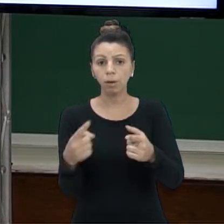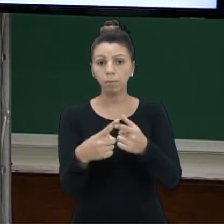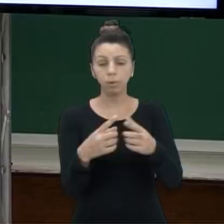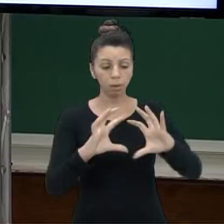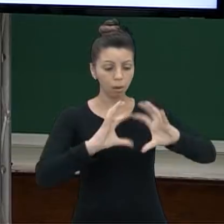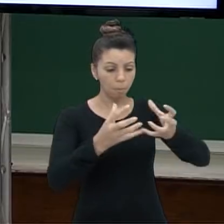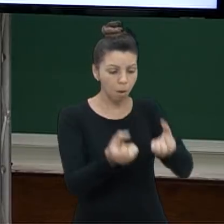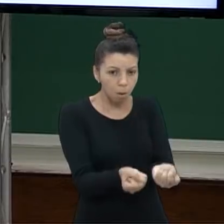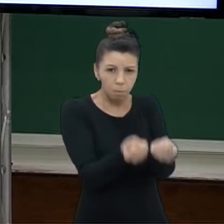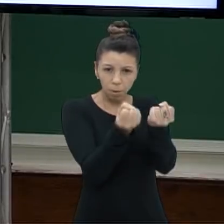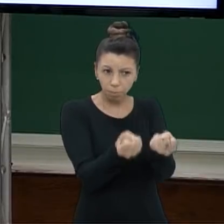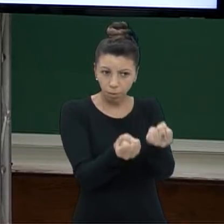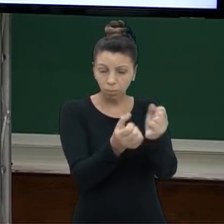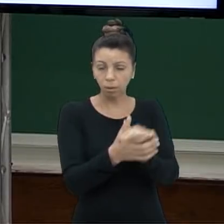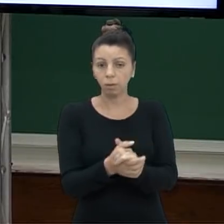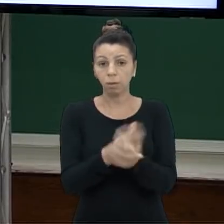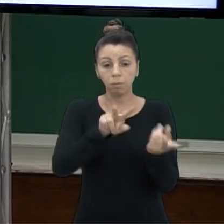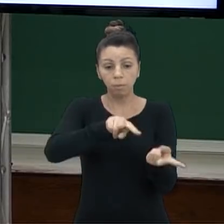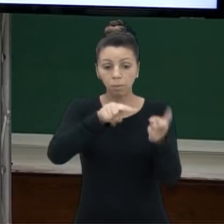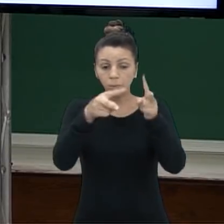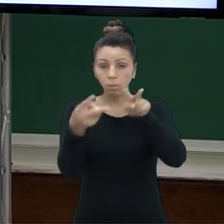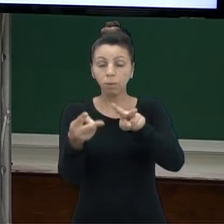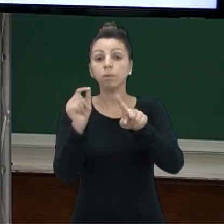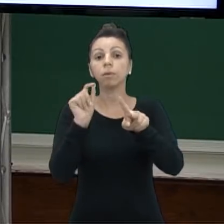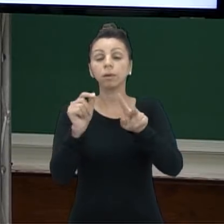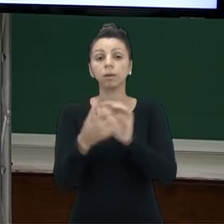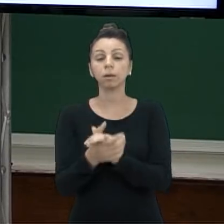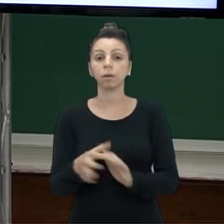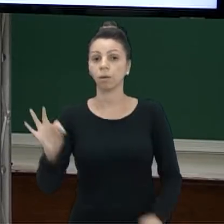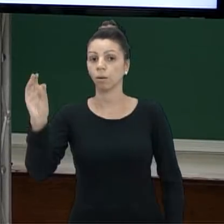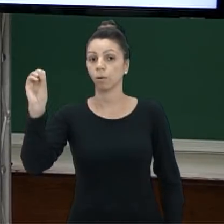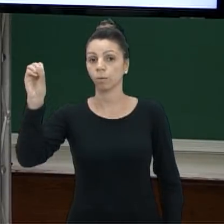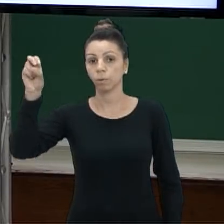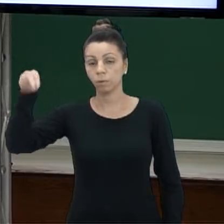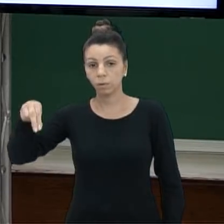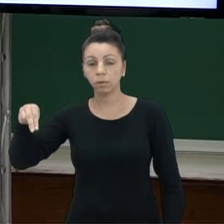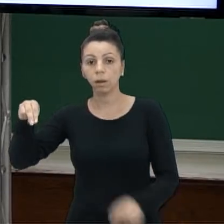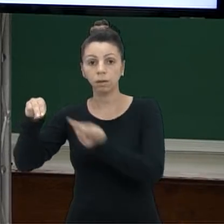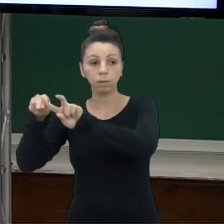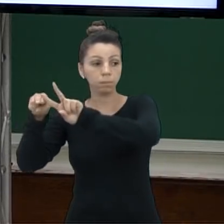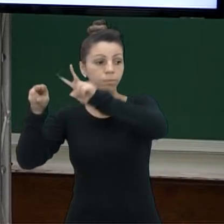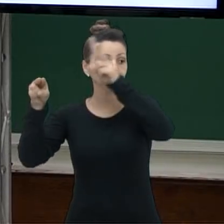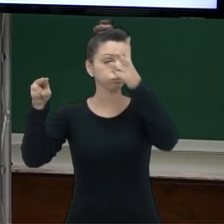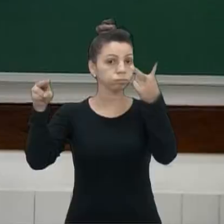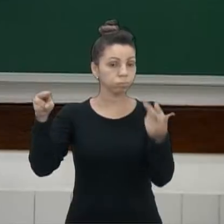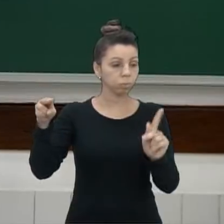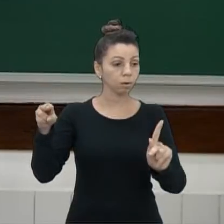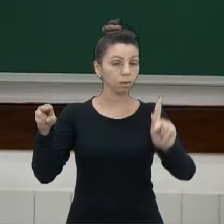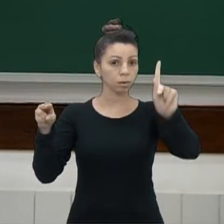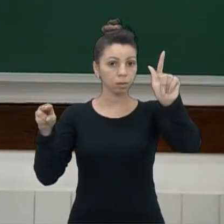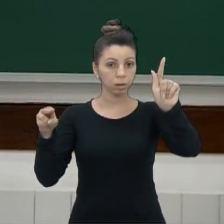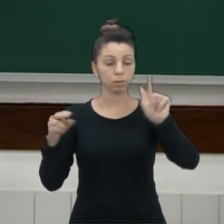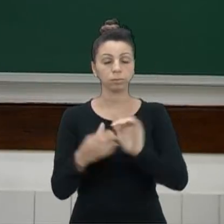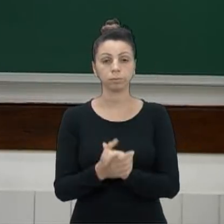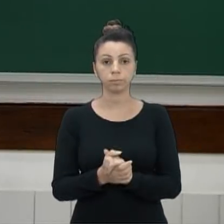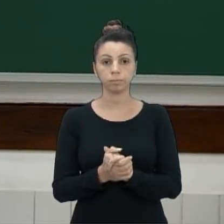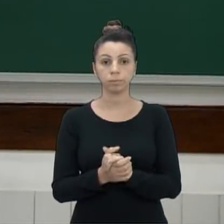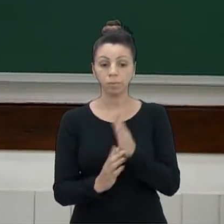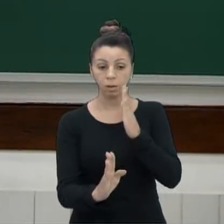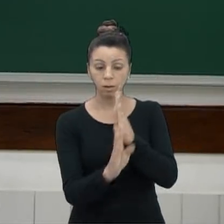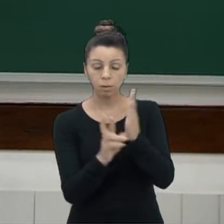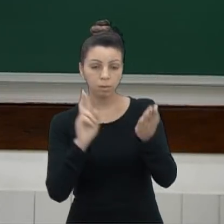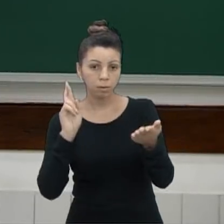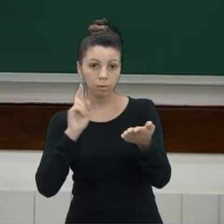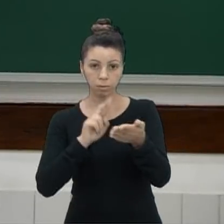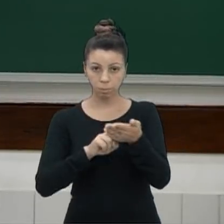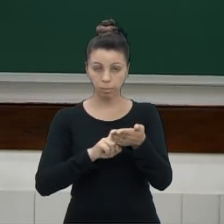gente fizer a transformação de quilo para tonelada, ele não vai exceder essas 3,5 toneladas. Descubram aí e me respondam. Eu vou